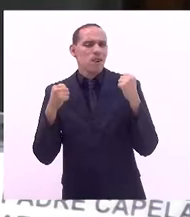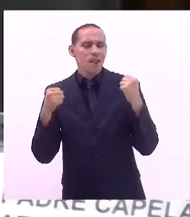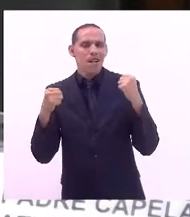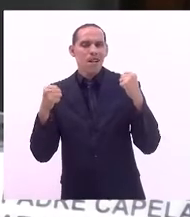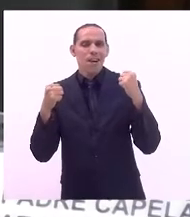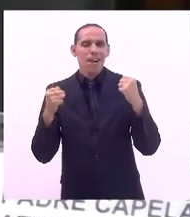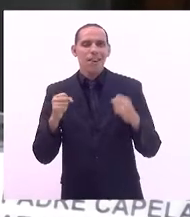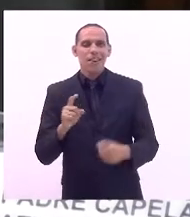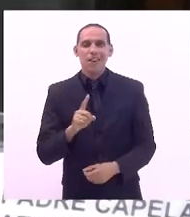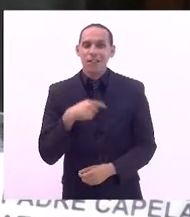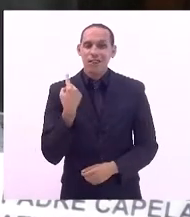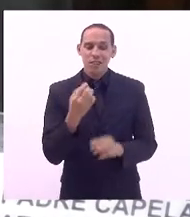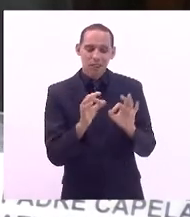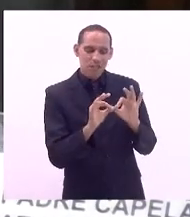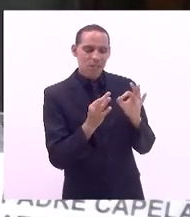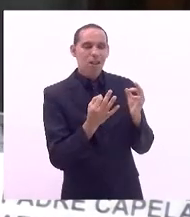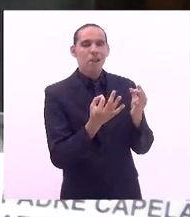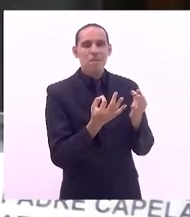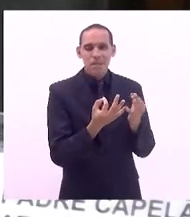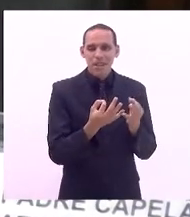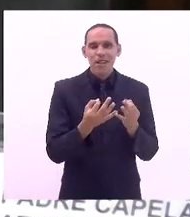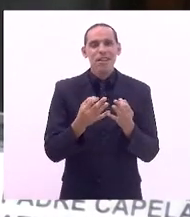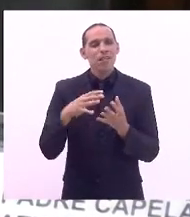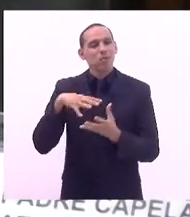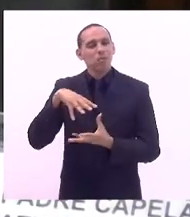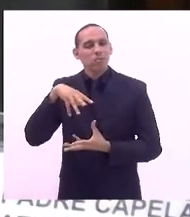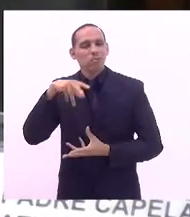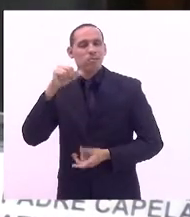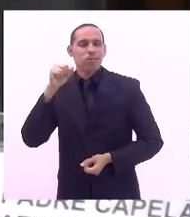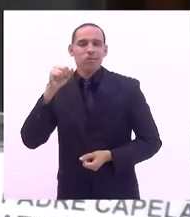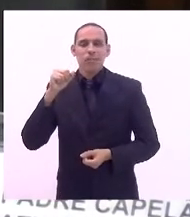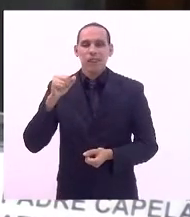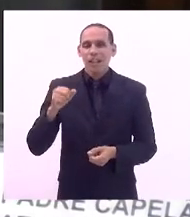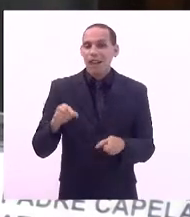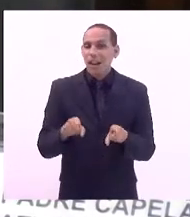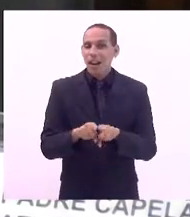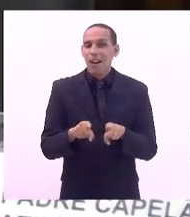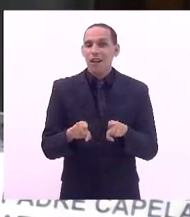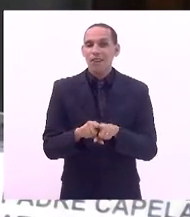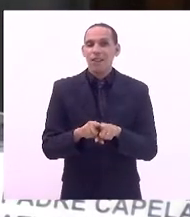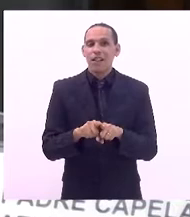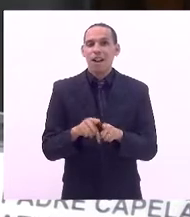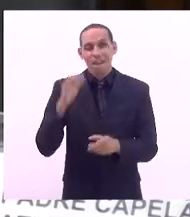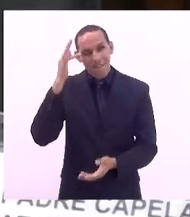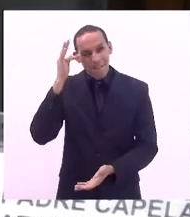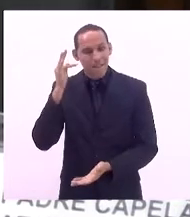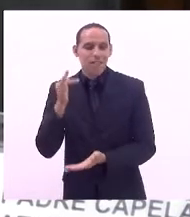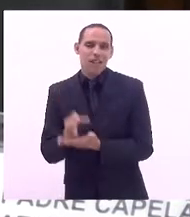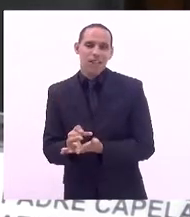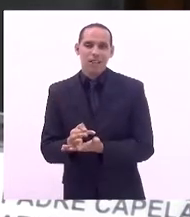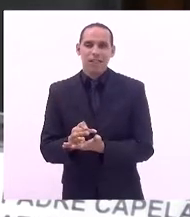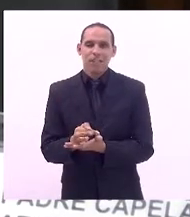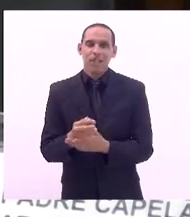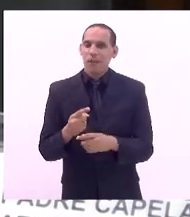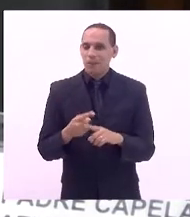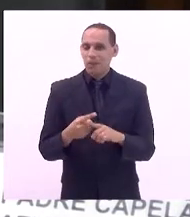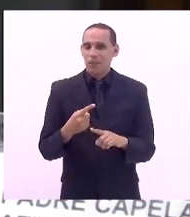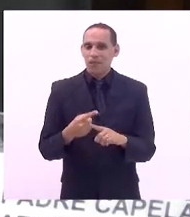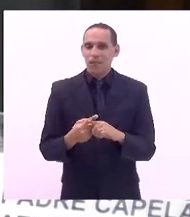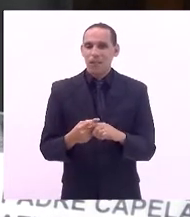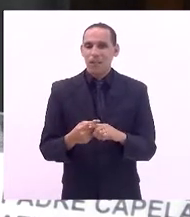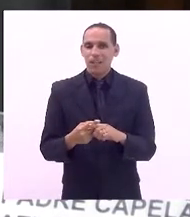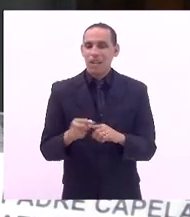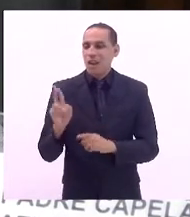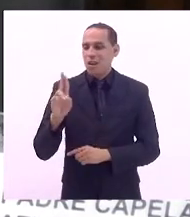nossa egrégora familiar Nossa egrégora espiritual e principalmente fortalecer a nossa fé porque eu acho que o